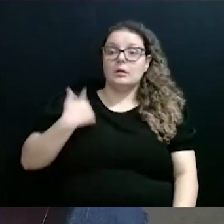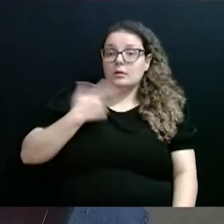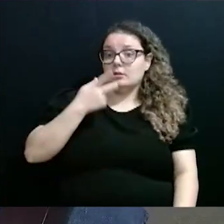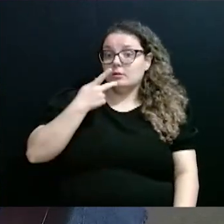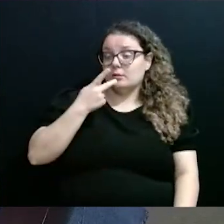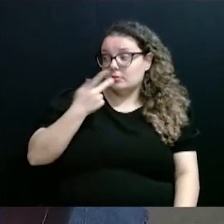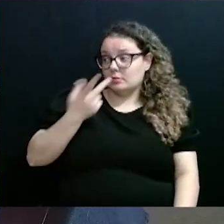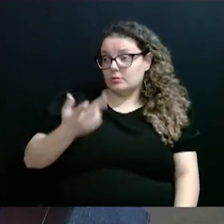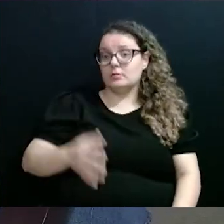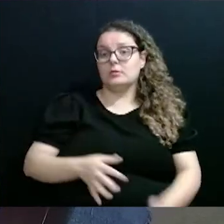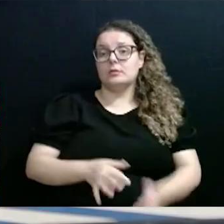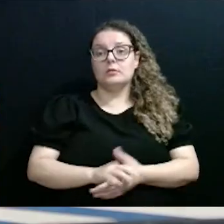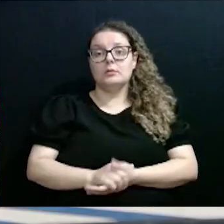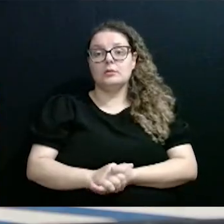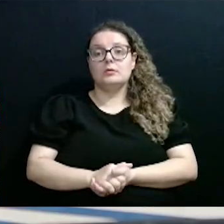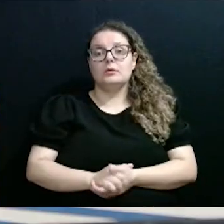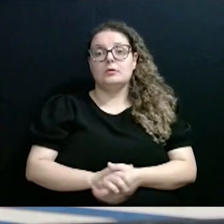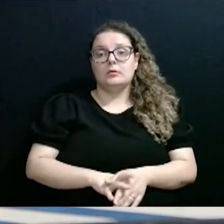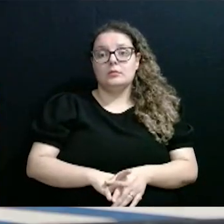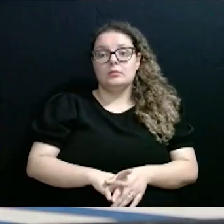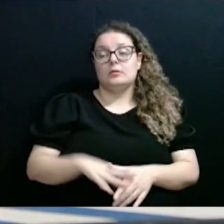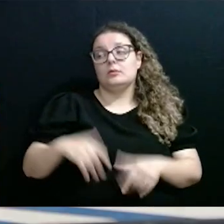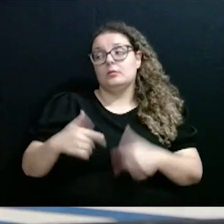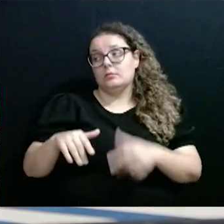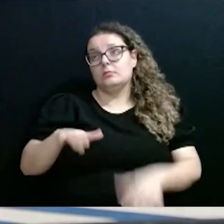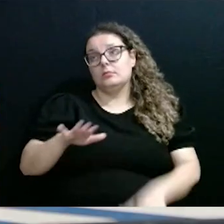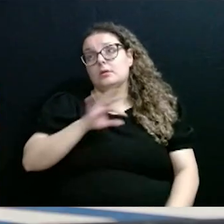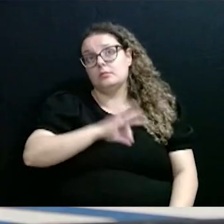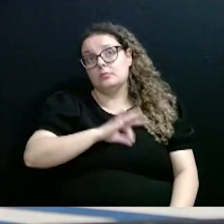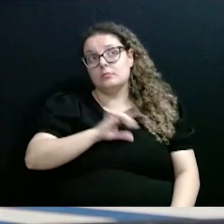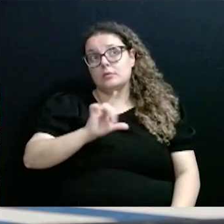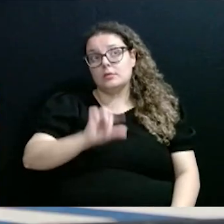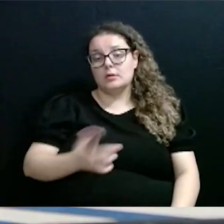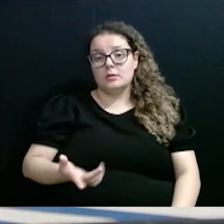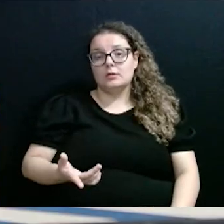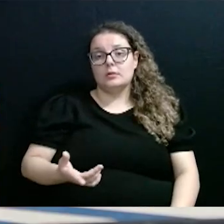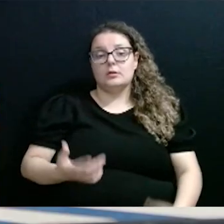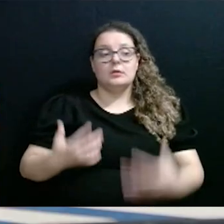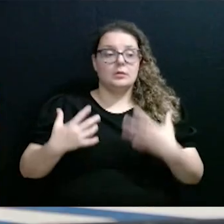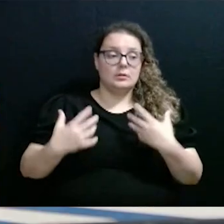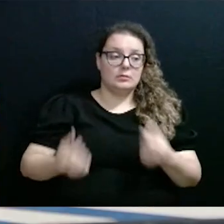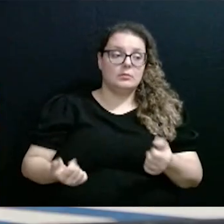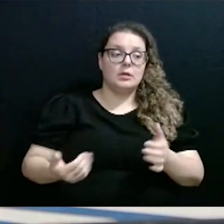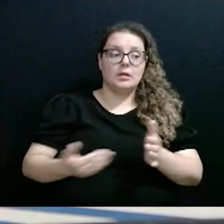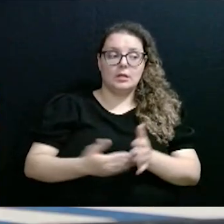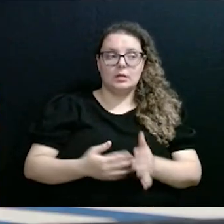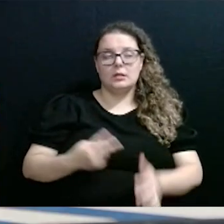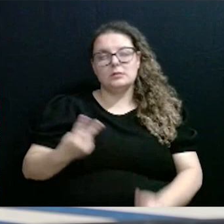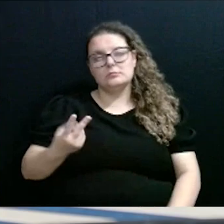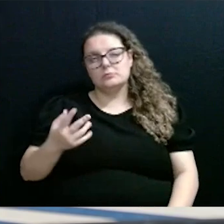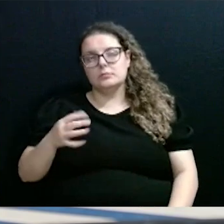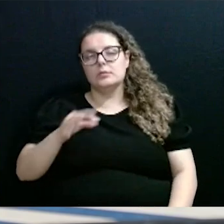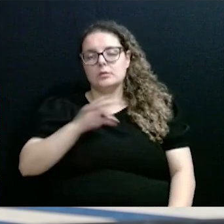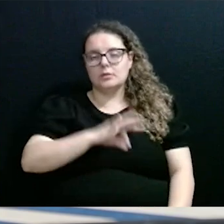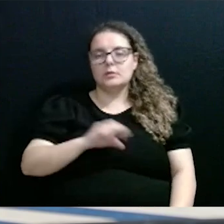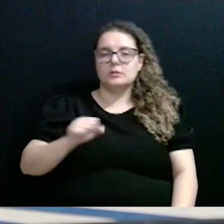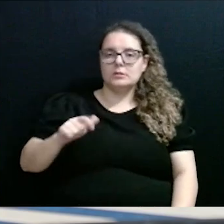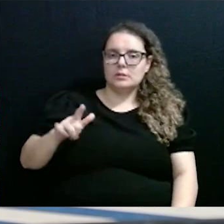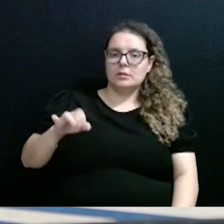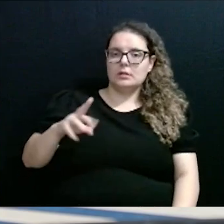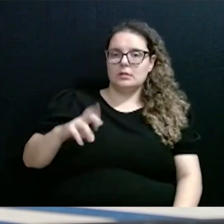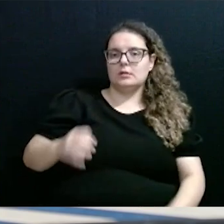aqui de trabalhadores de mais baixa renda, são pessoas que receberam até 2 salários